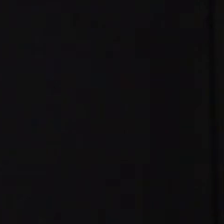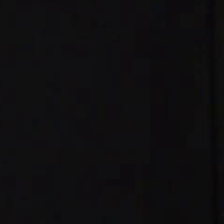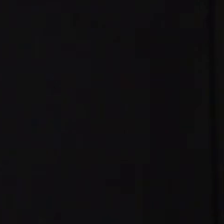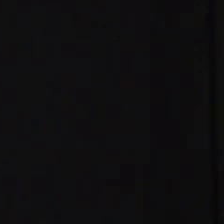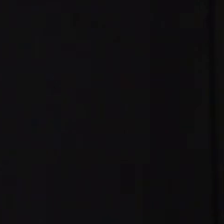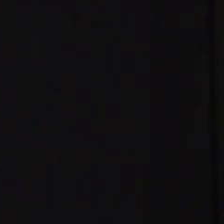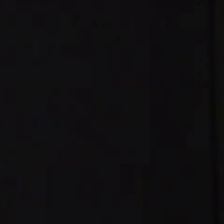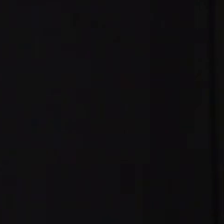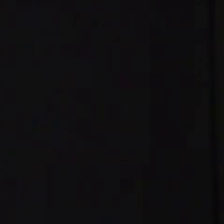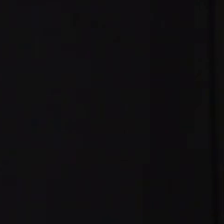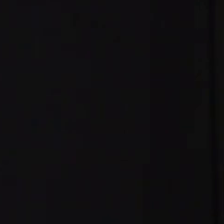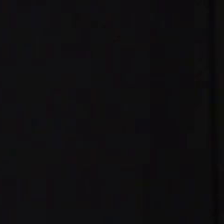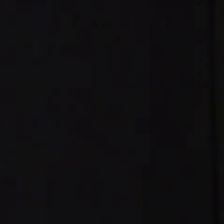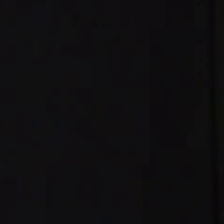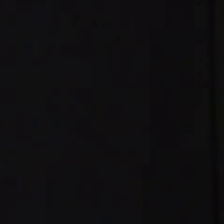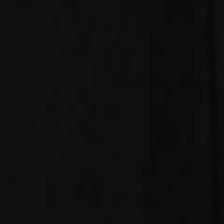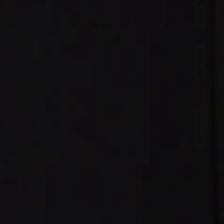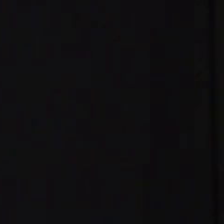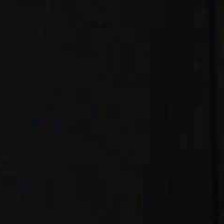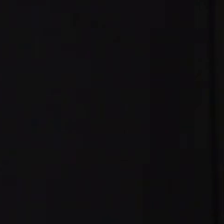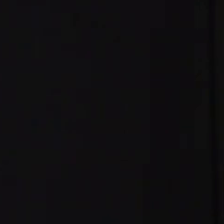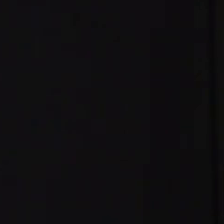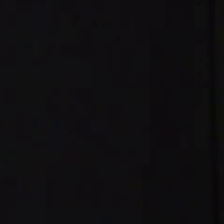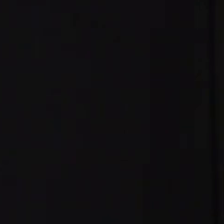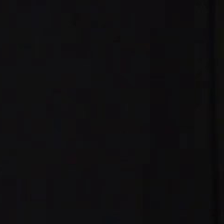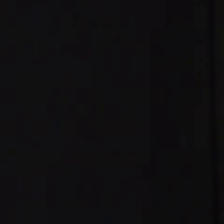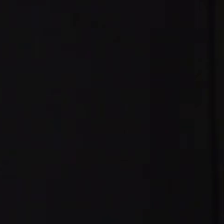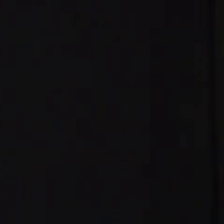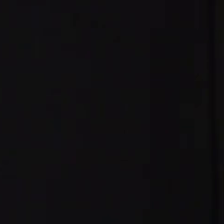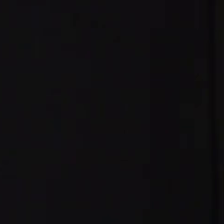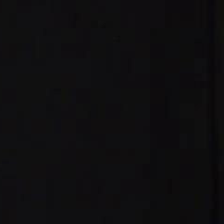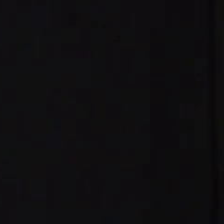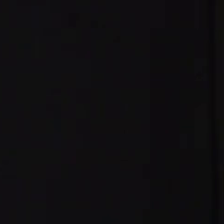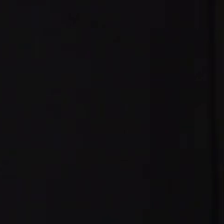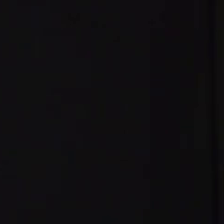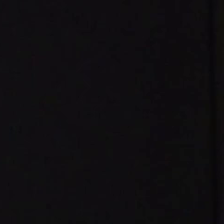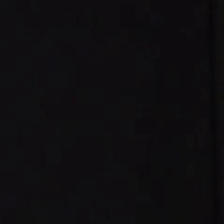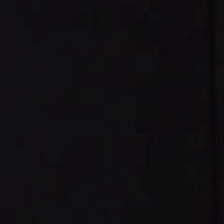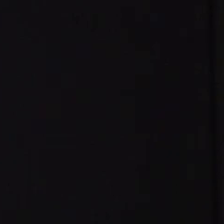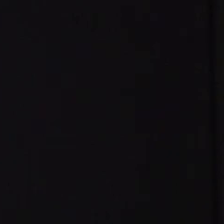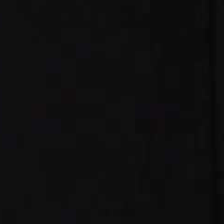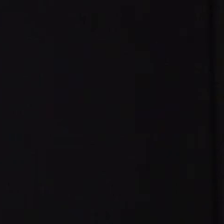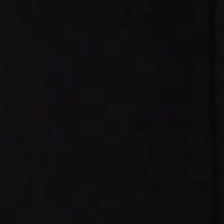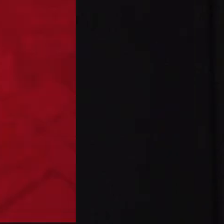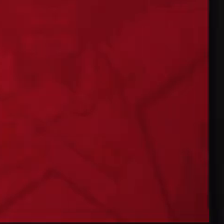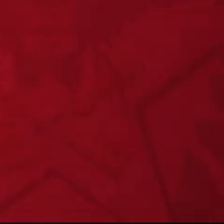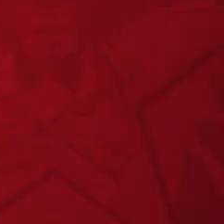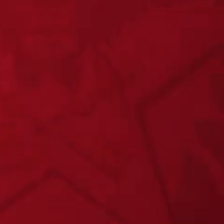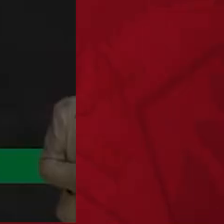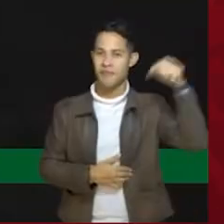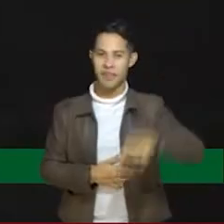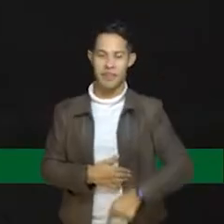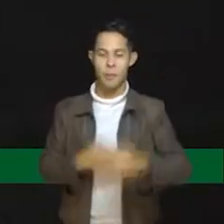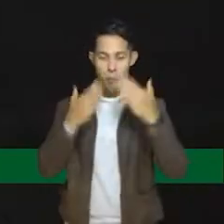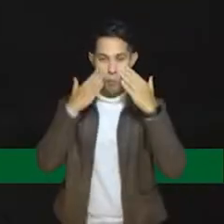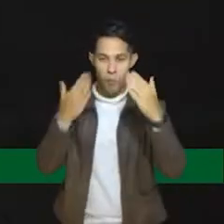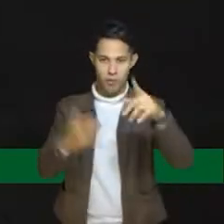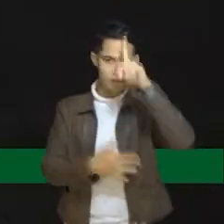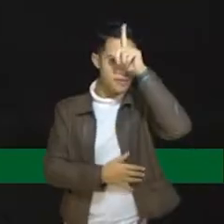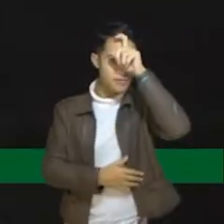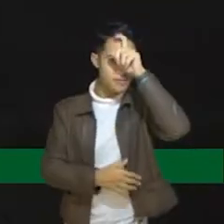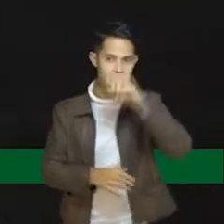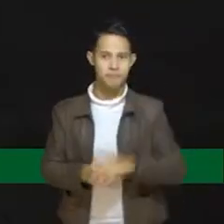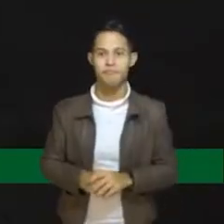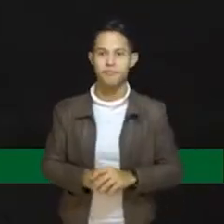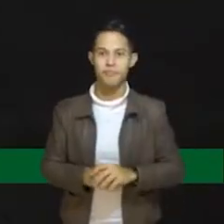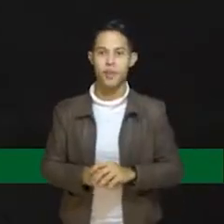Representando o Hospital Bethesda, Dr. Lúcio Slovinski, o diretor executivo, destacou a atuação da entidade. A instituição Bethesda, ela é